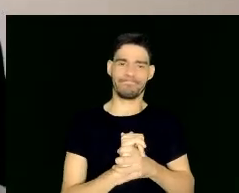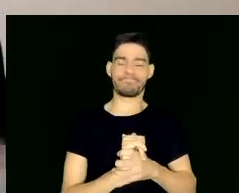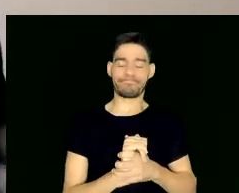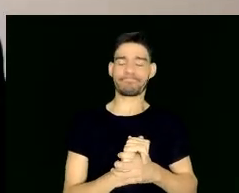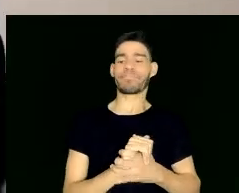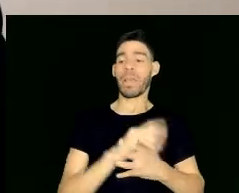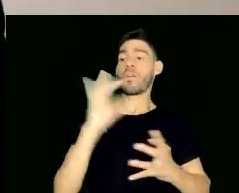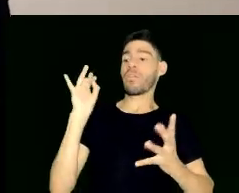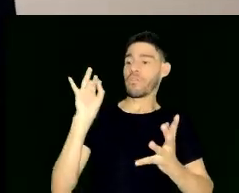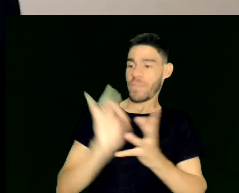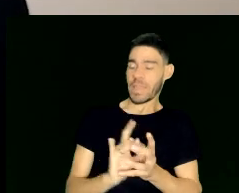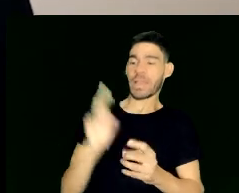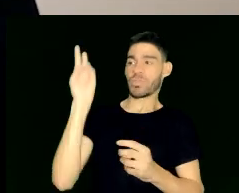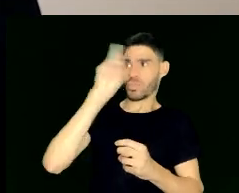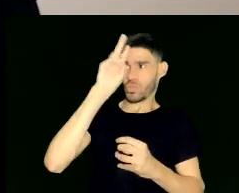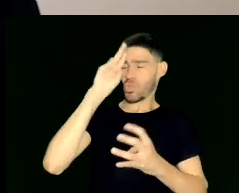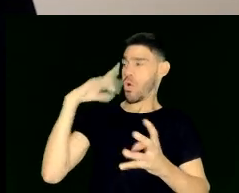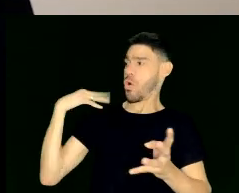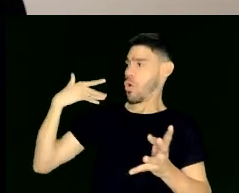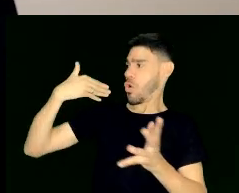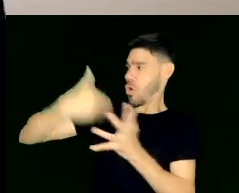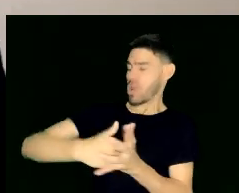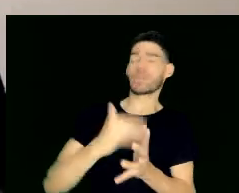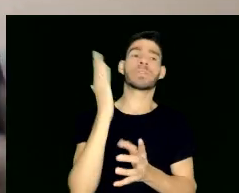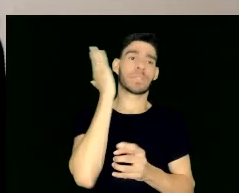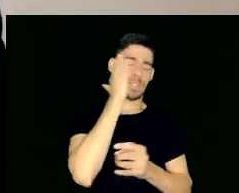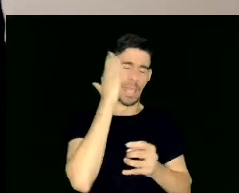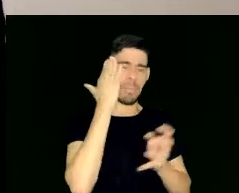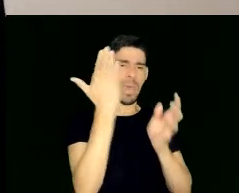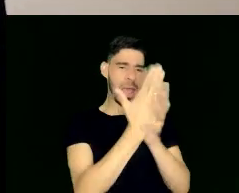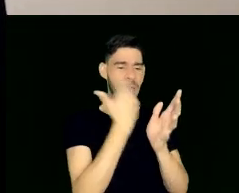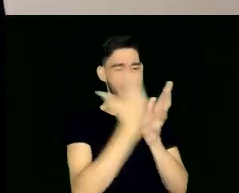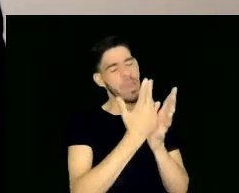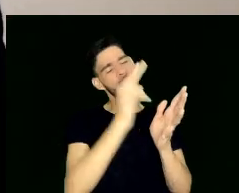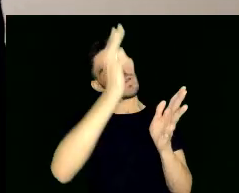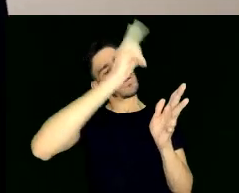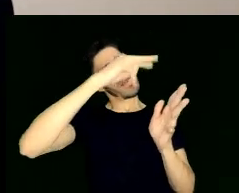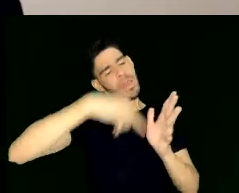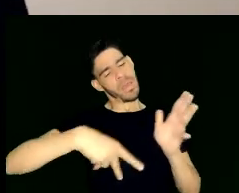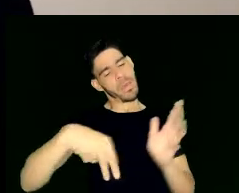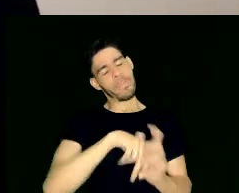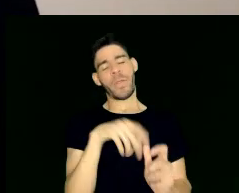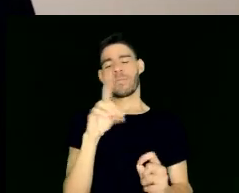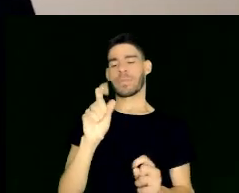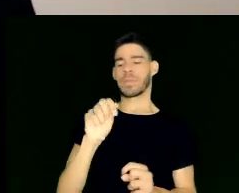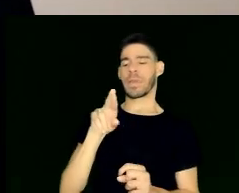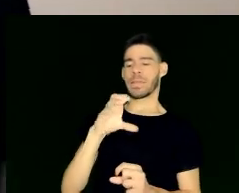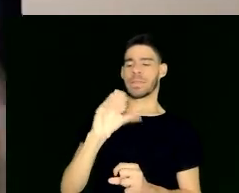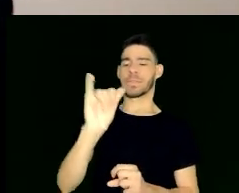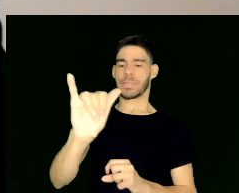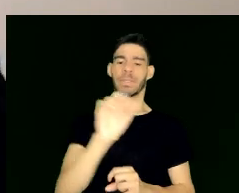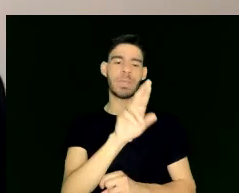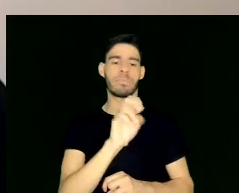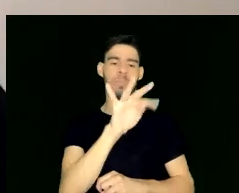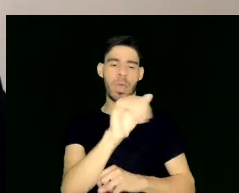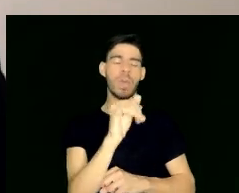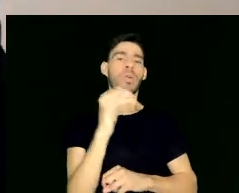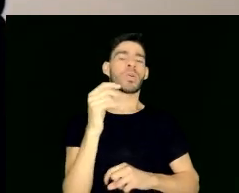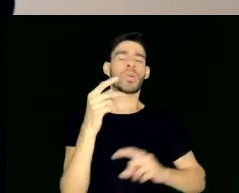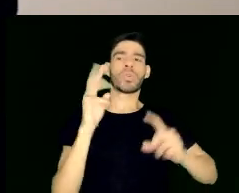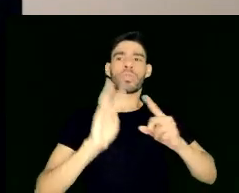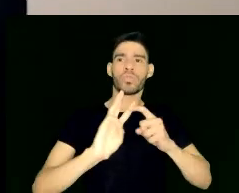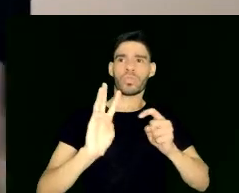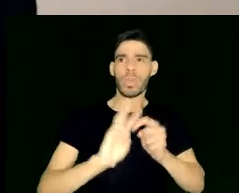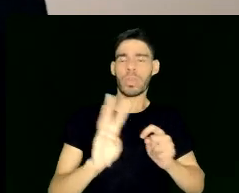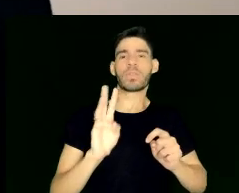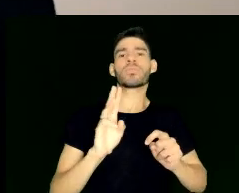e o que de fato, historicamente sabemos, basta lermos os livros clássicos de Darcy Ribeiro, O Povo Brasileiro, Os Índios e a